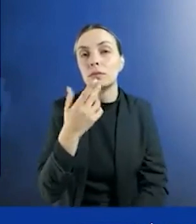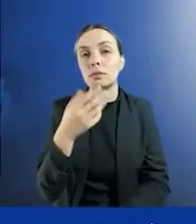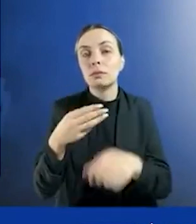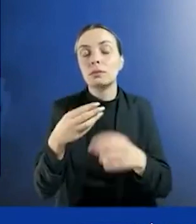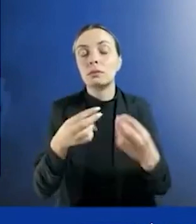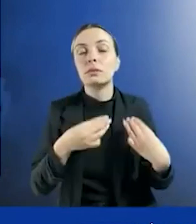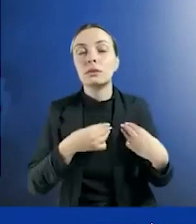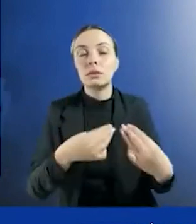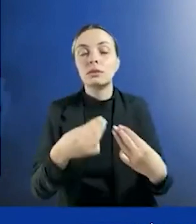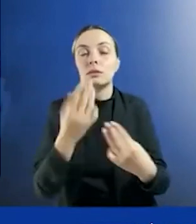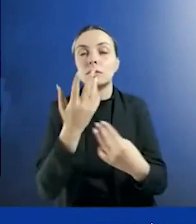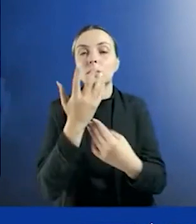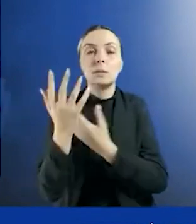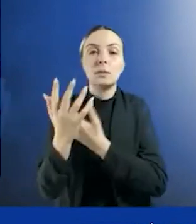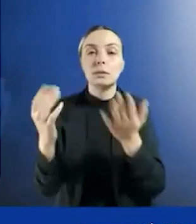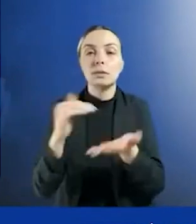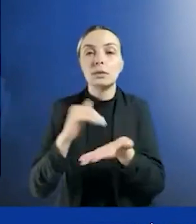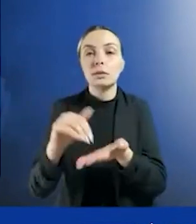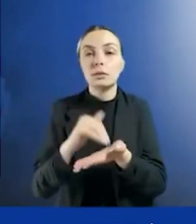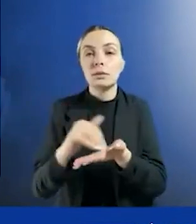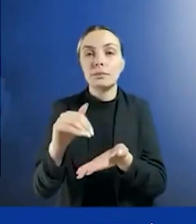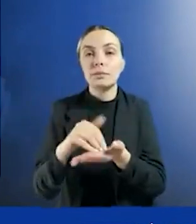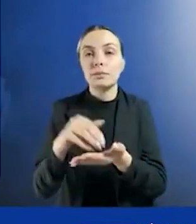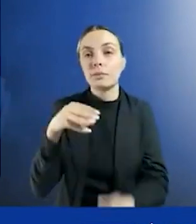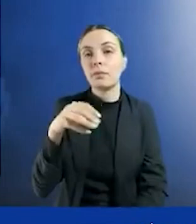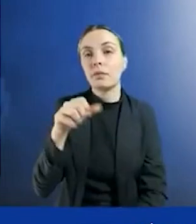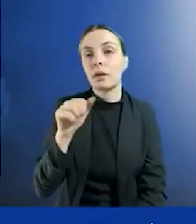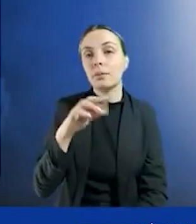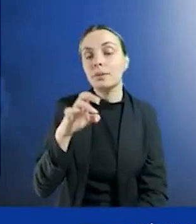amigo secretário Marcelo Freire.